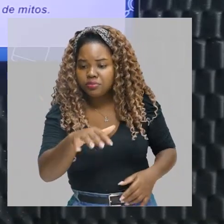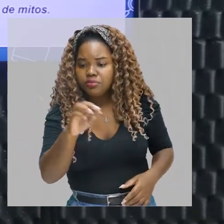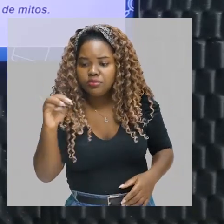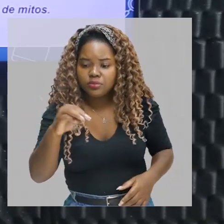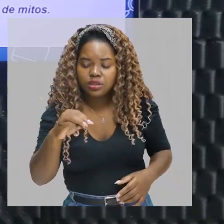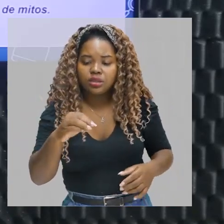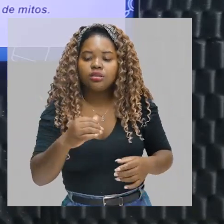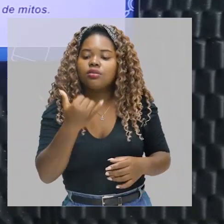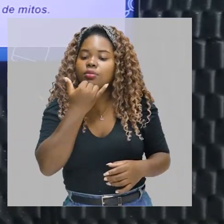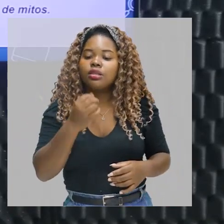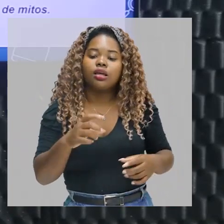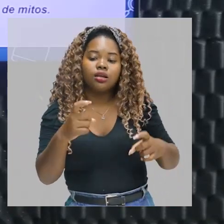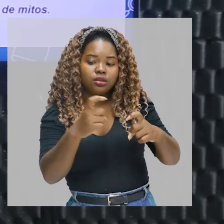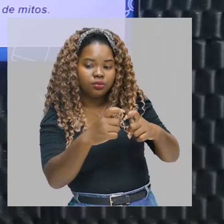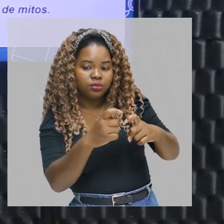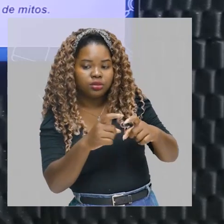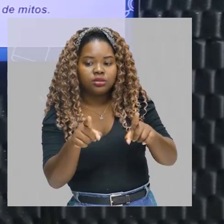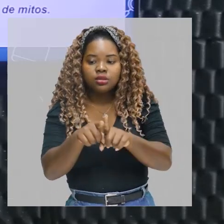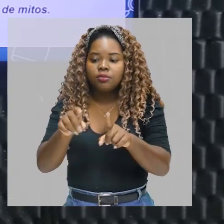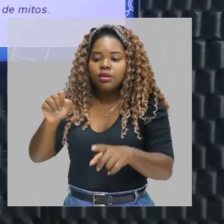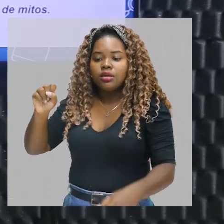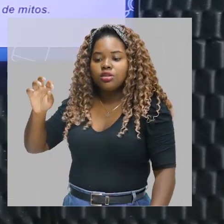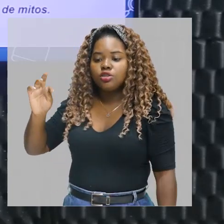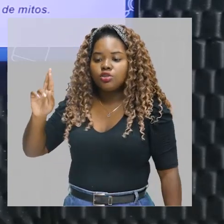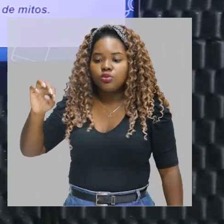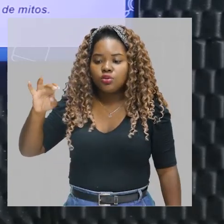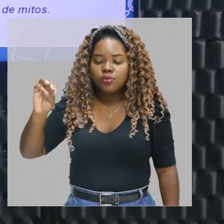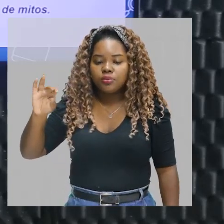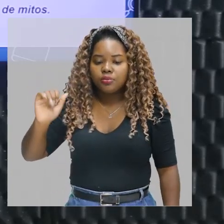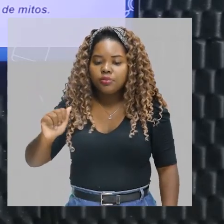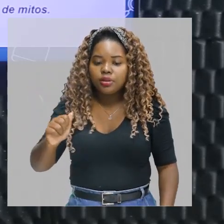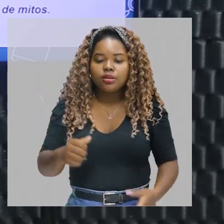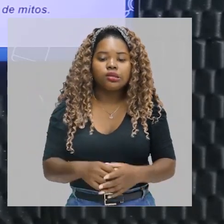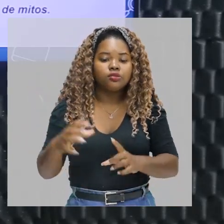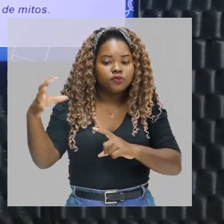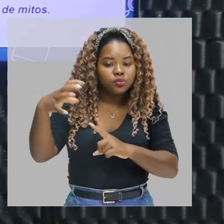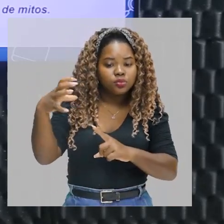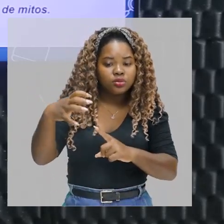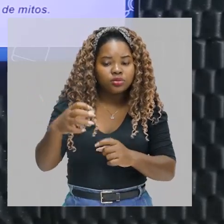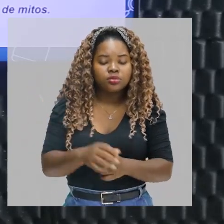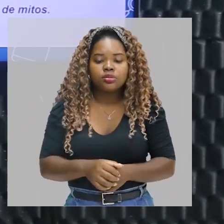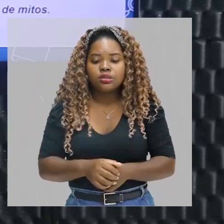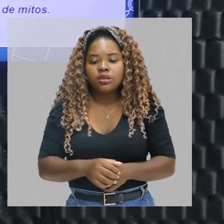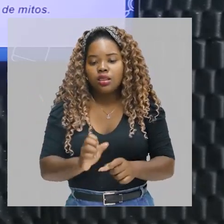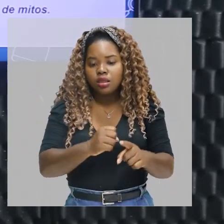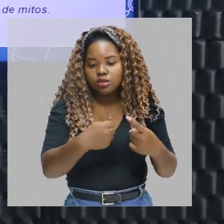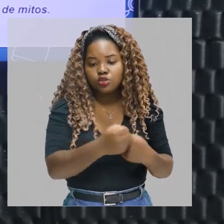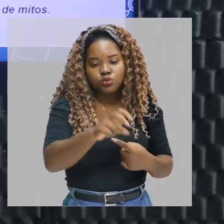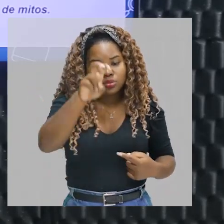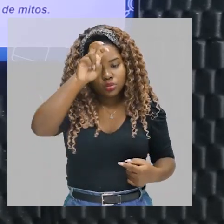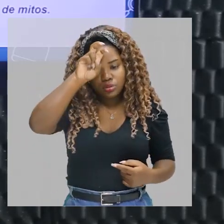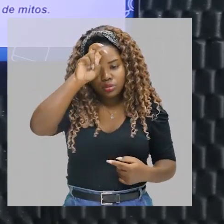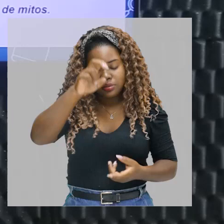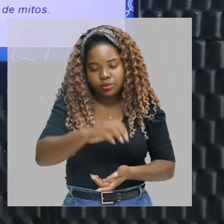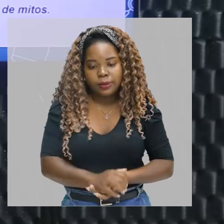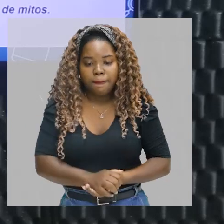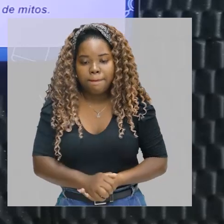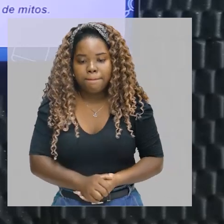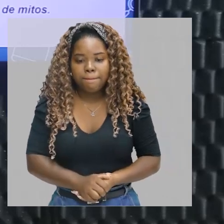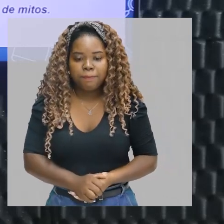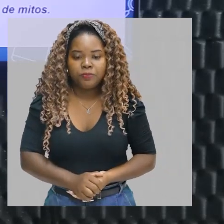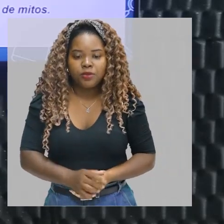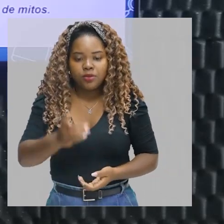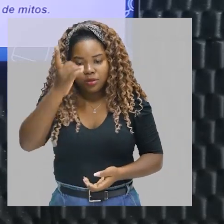observações, certo? Tanto é que os mesopotâmicos, eles tiveram uma influência muito grande na sociedade egípcia, né, quanto, né,